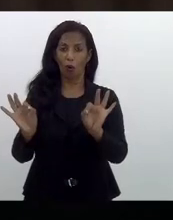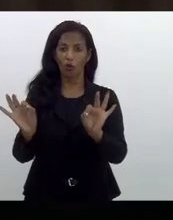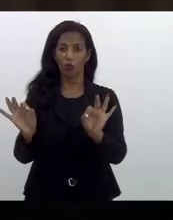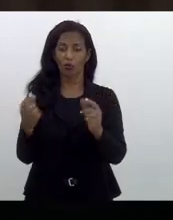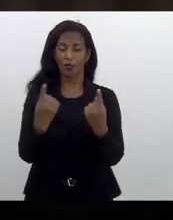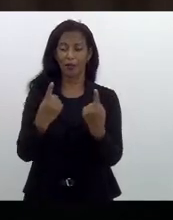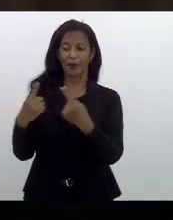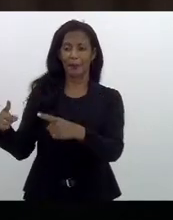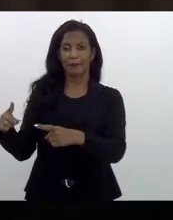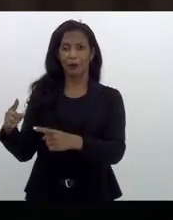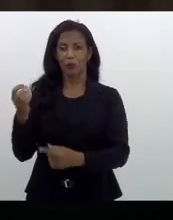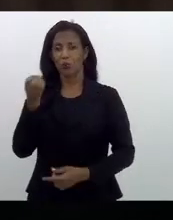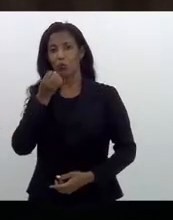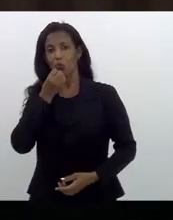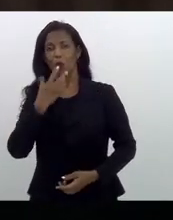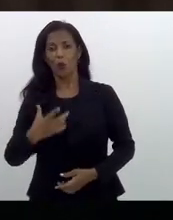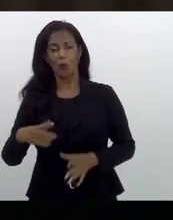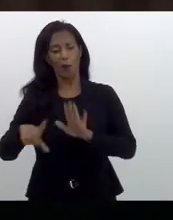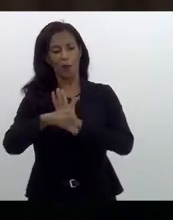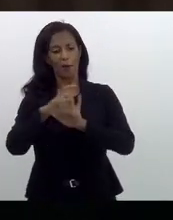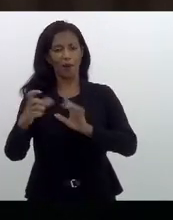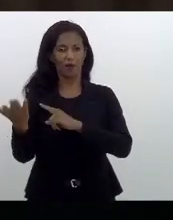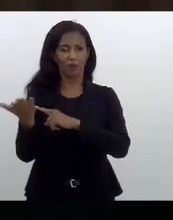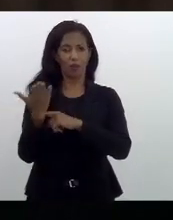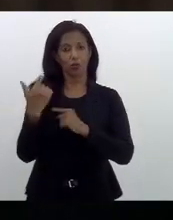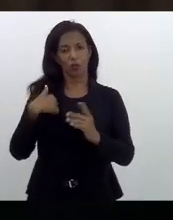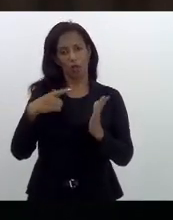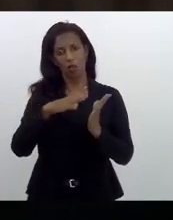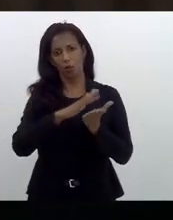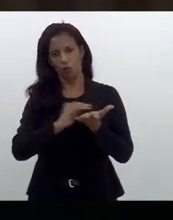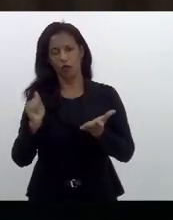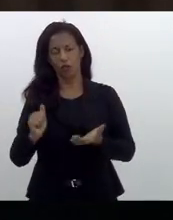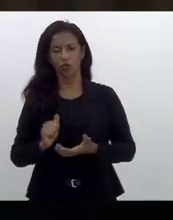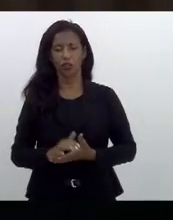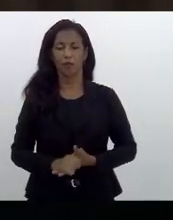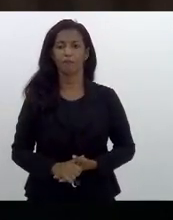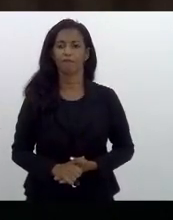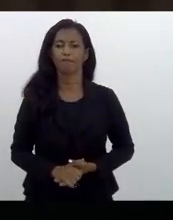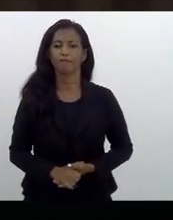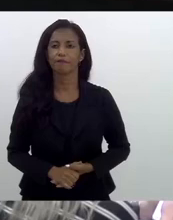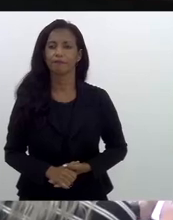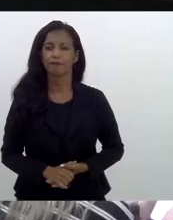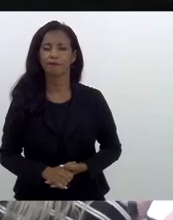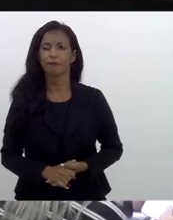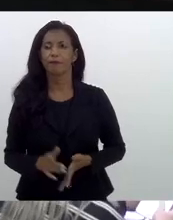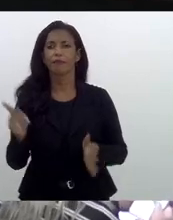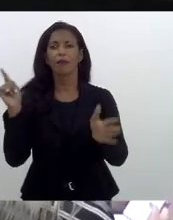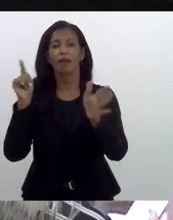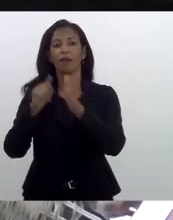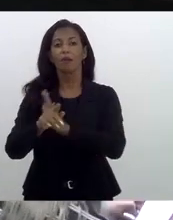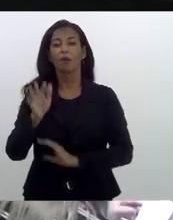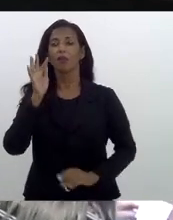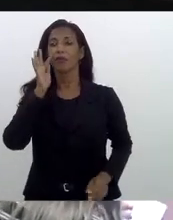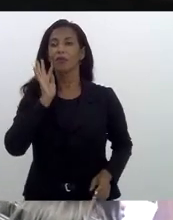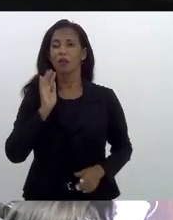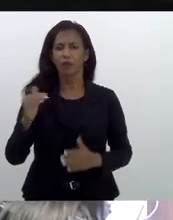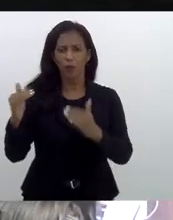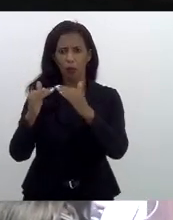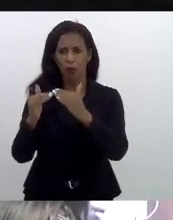eu entendo que esse parágrafo nos ajuda de minha parte eu vou retirar o destaque ok quero só lhe perguntar ao deputado Flora Serafim para encaminhar